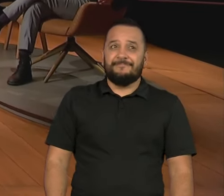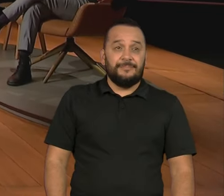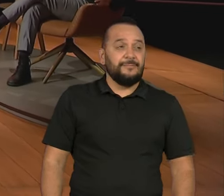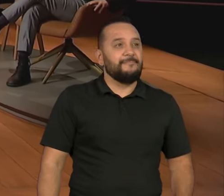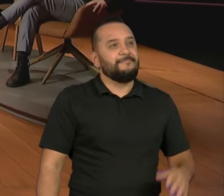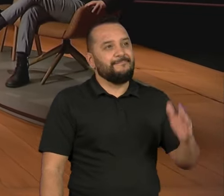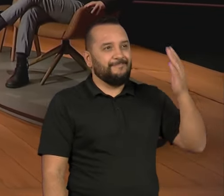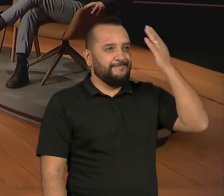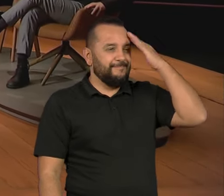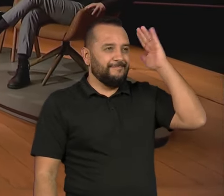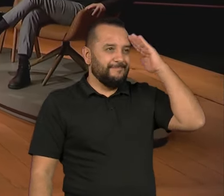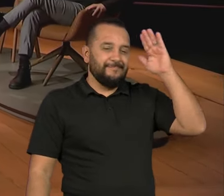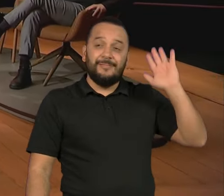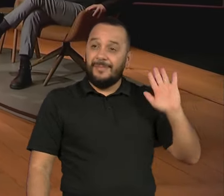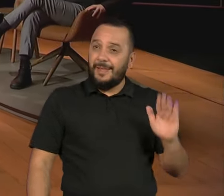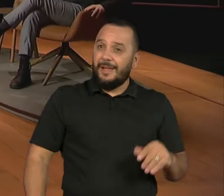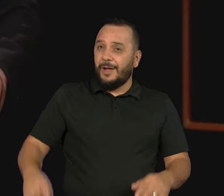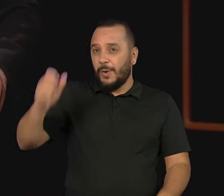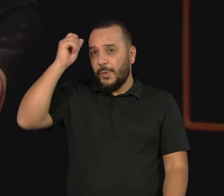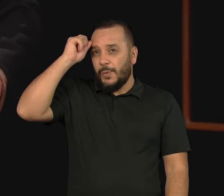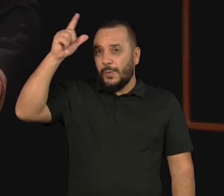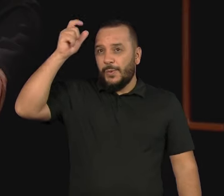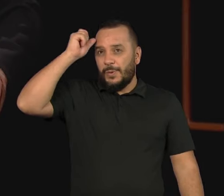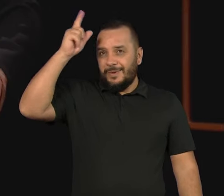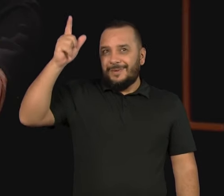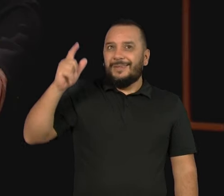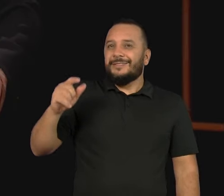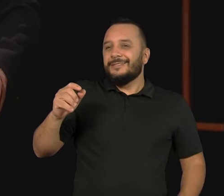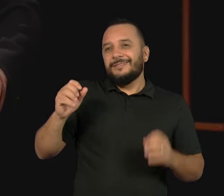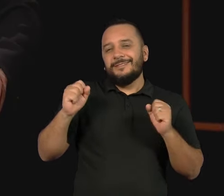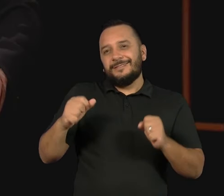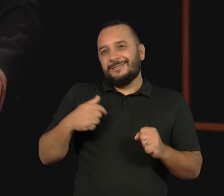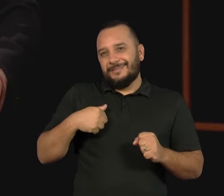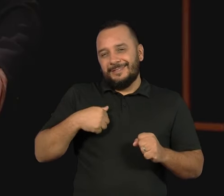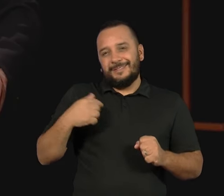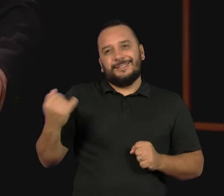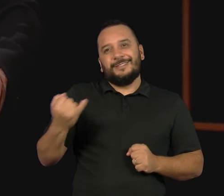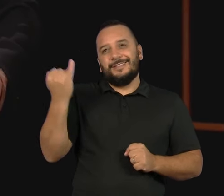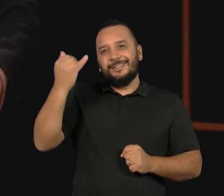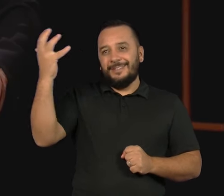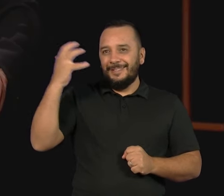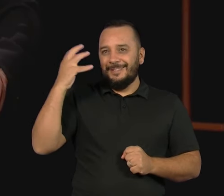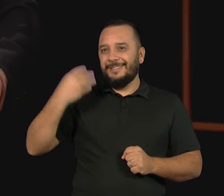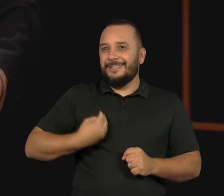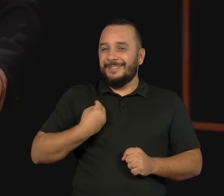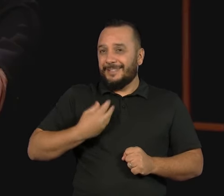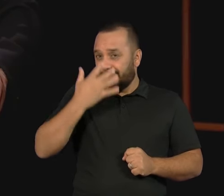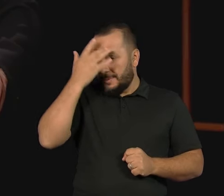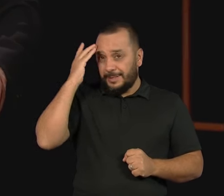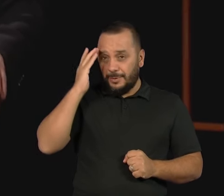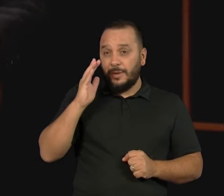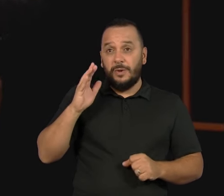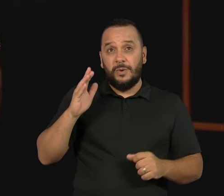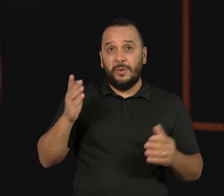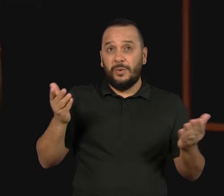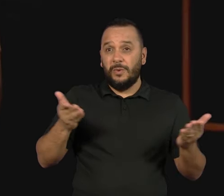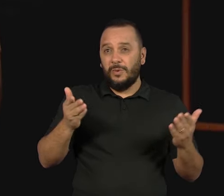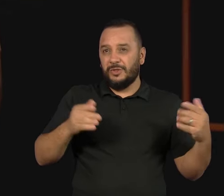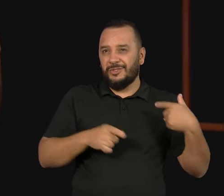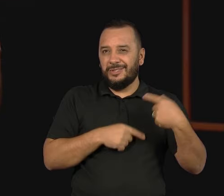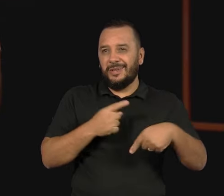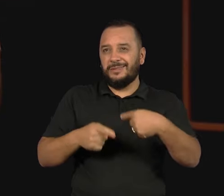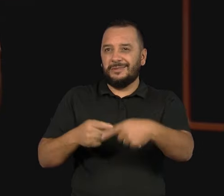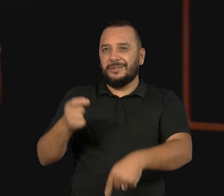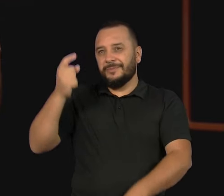A cultura, ela pode fazer a diferença na vida de uma pessoa. tenho muito pena de uma geração